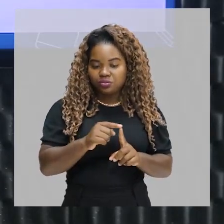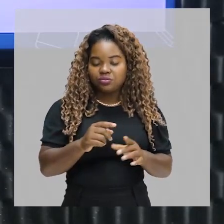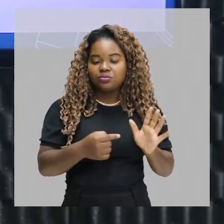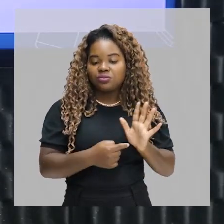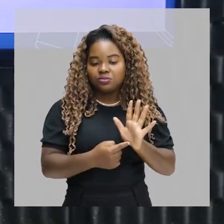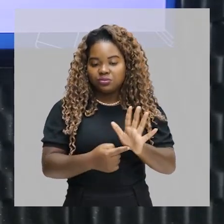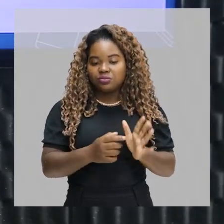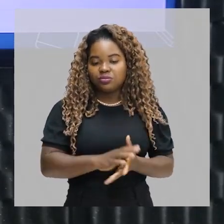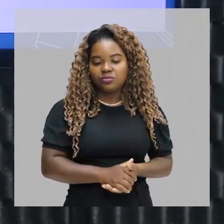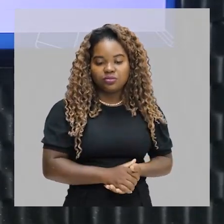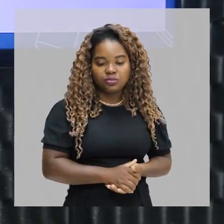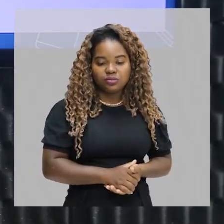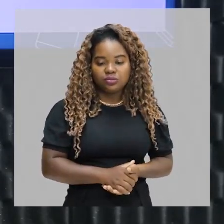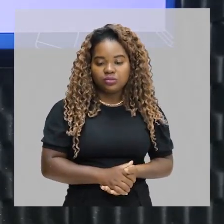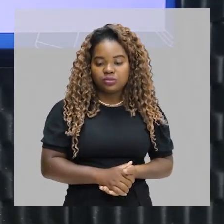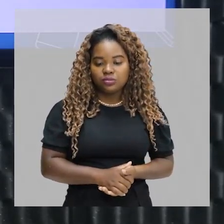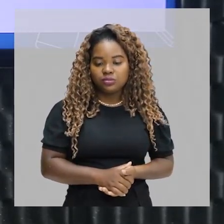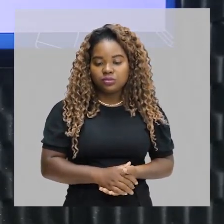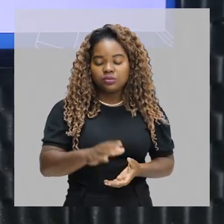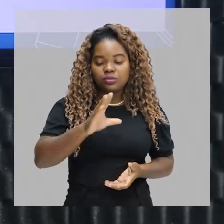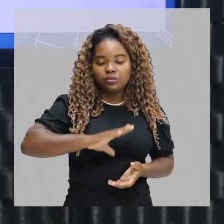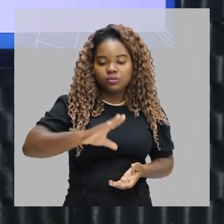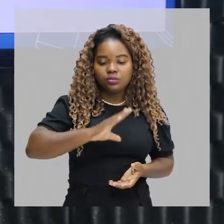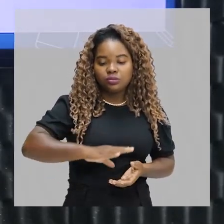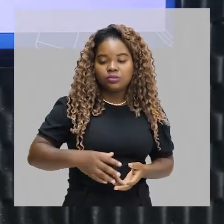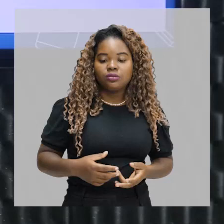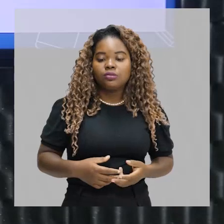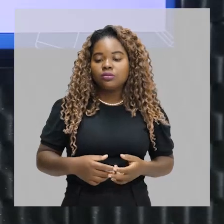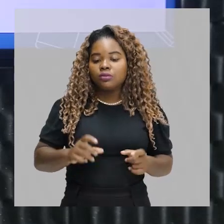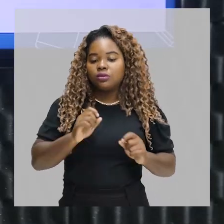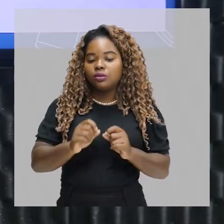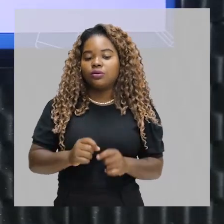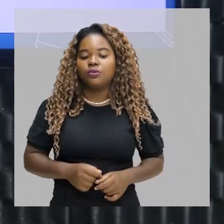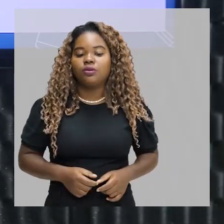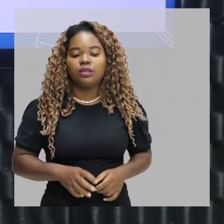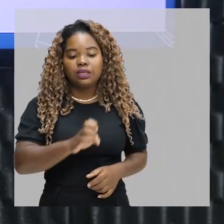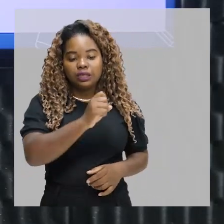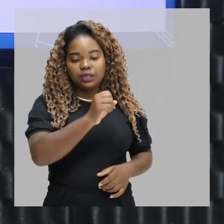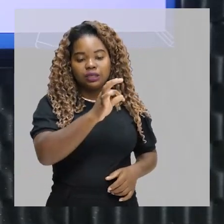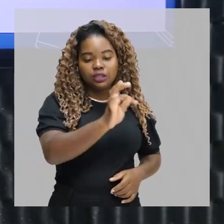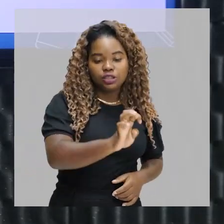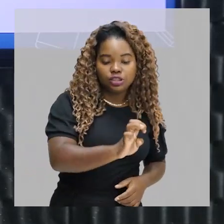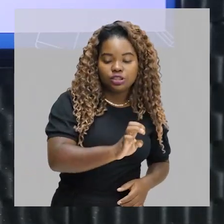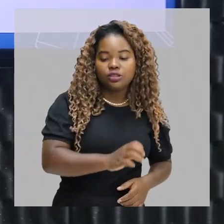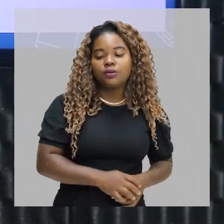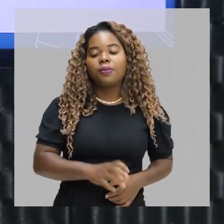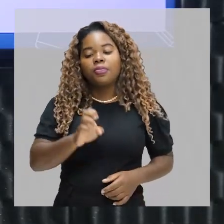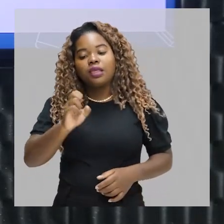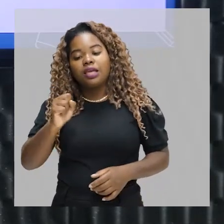eles correspondem aos nossos em português. Este, esta, isso.